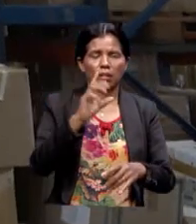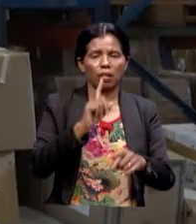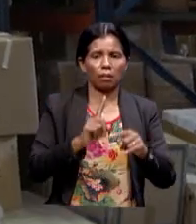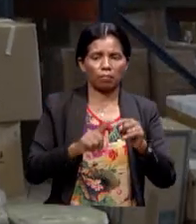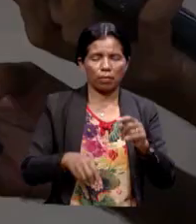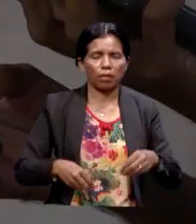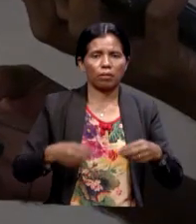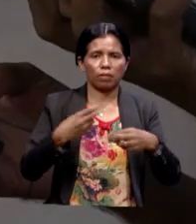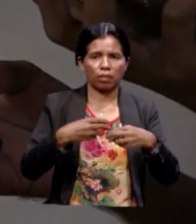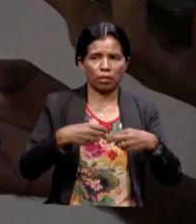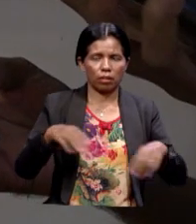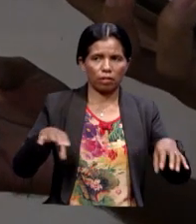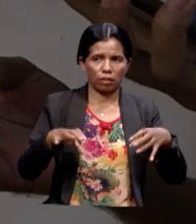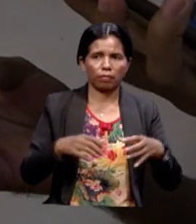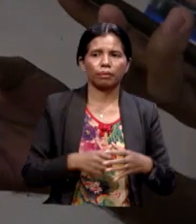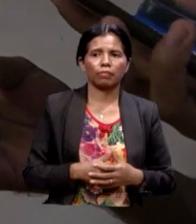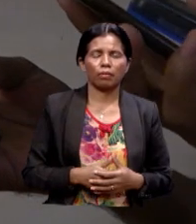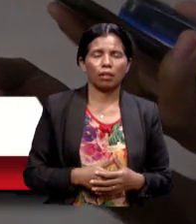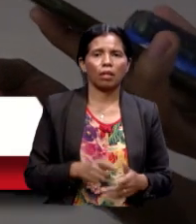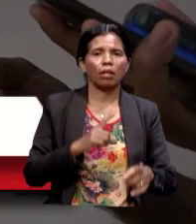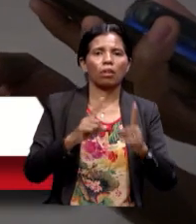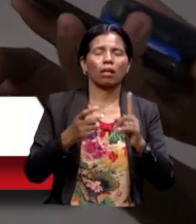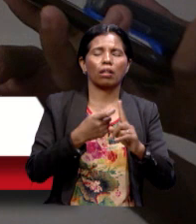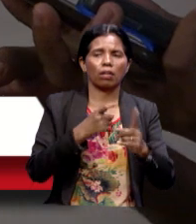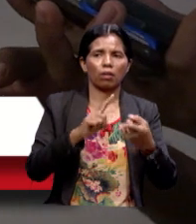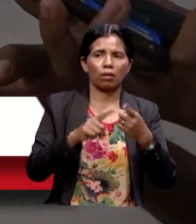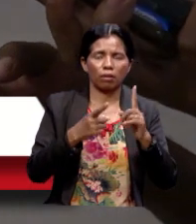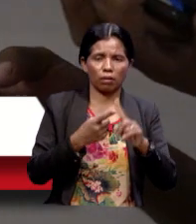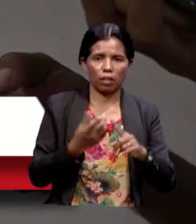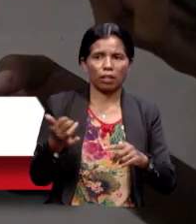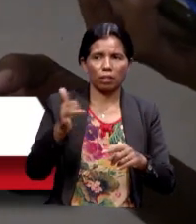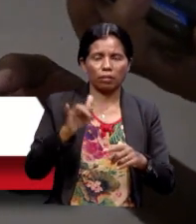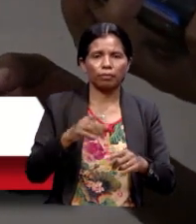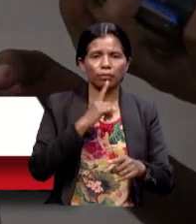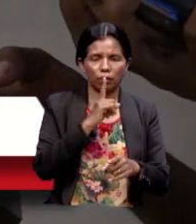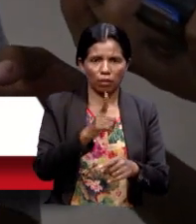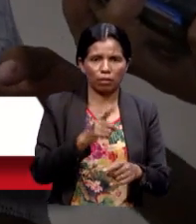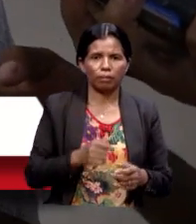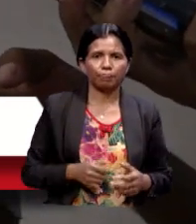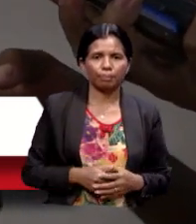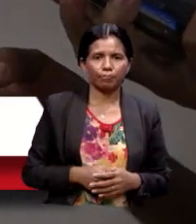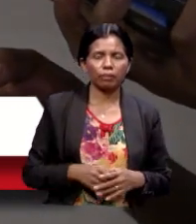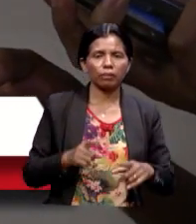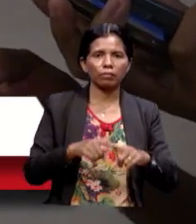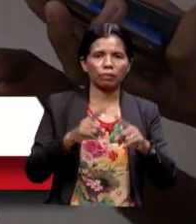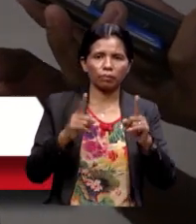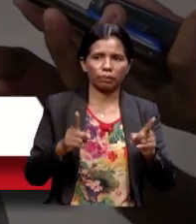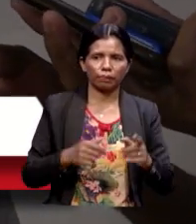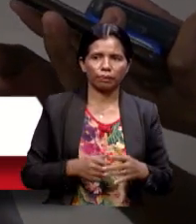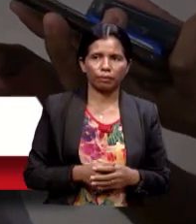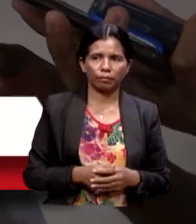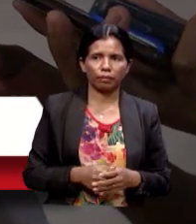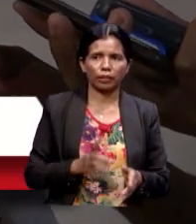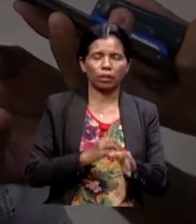prejudica serviço. Reclamação os colegas Sirnian e parte balo pertinente, mas vê a nesse superior